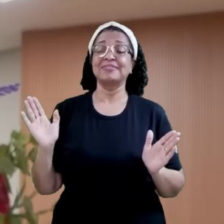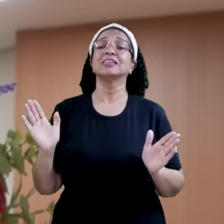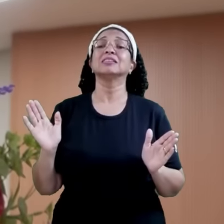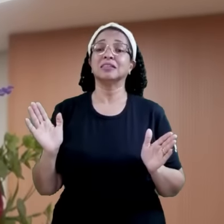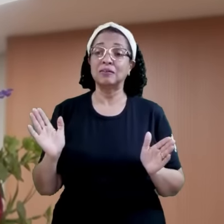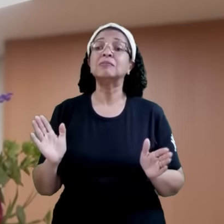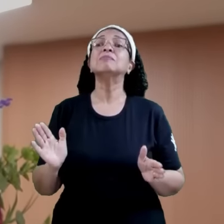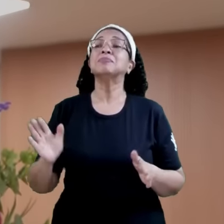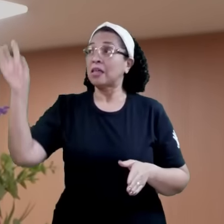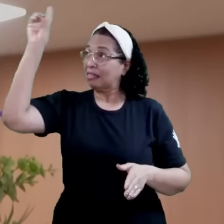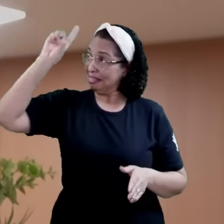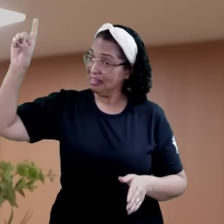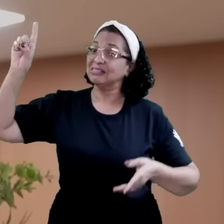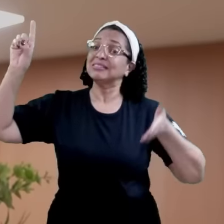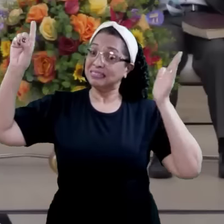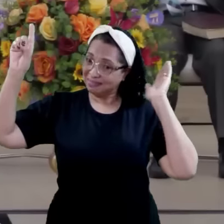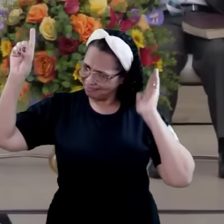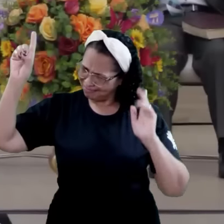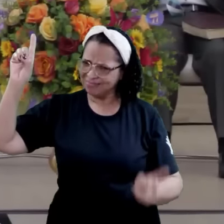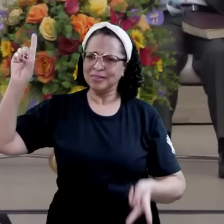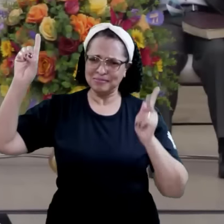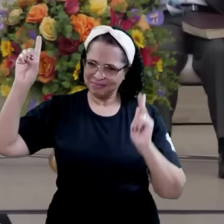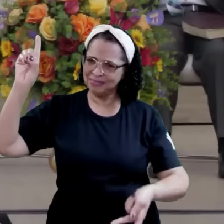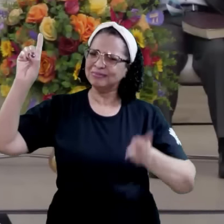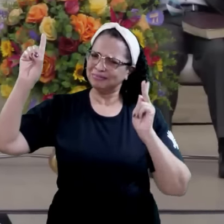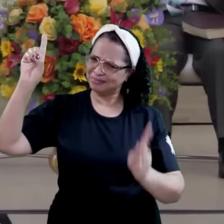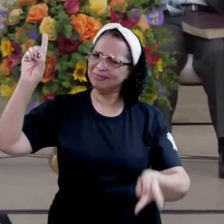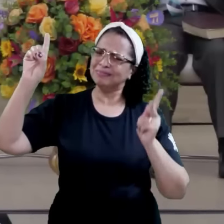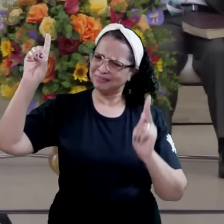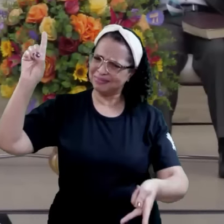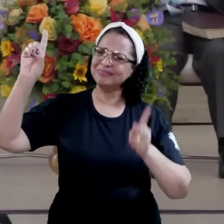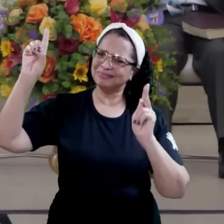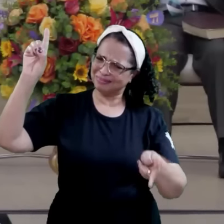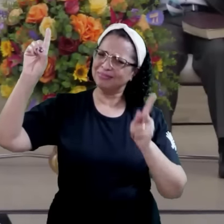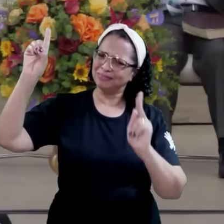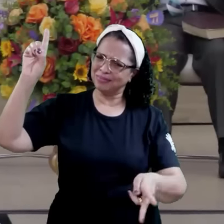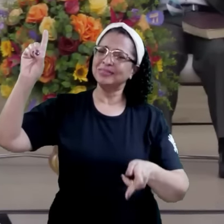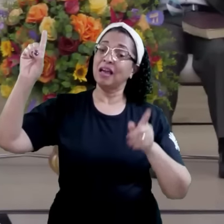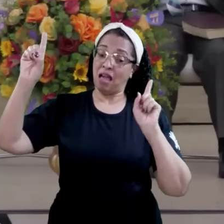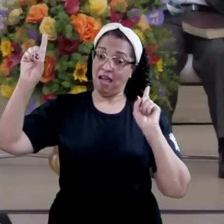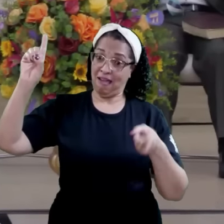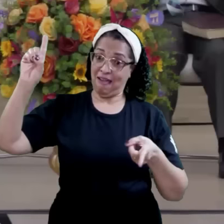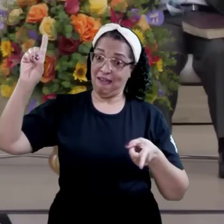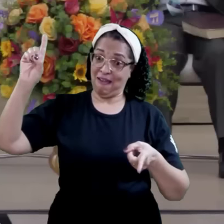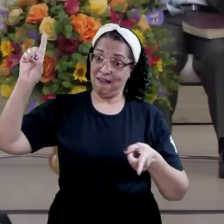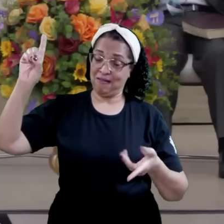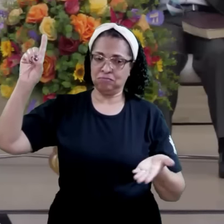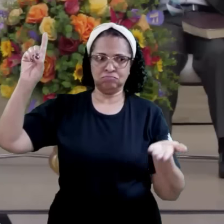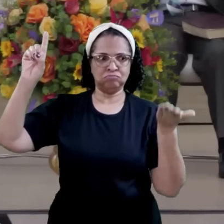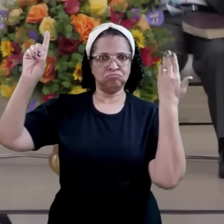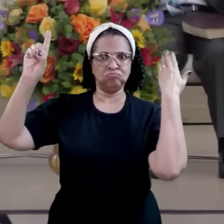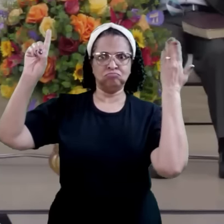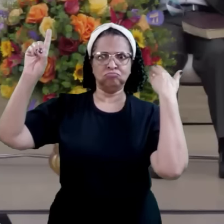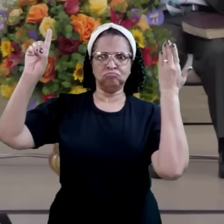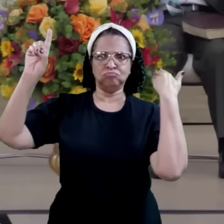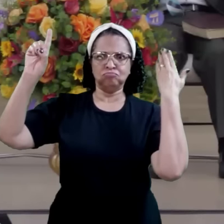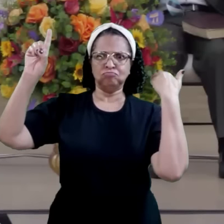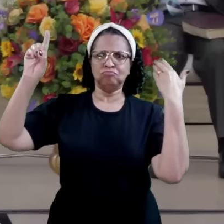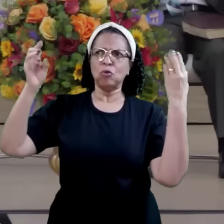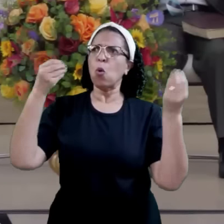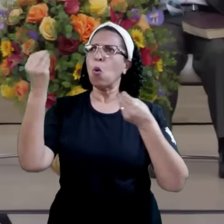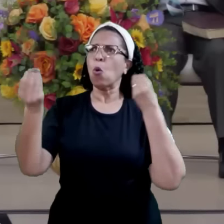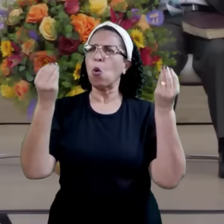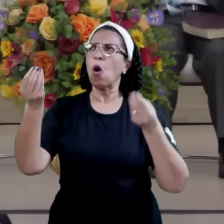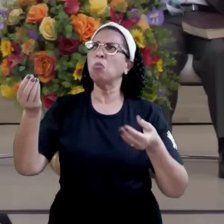ontem é hoje e é amanhã agora a pergunta é como que ele é ontem sendo que o ontem já passou e como que ele é